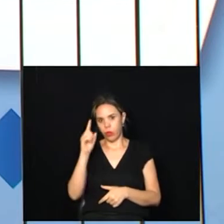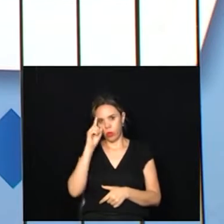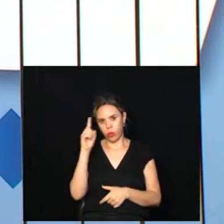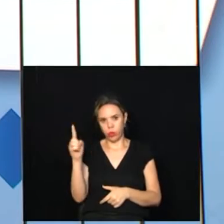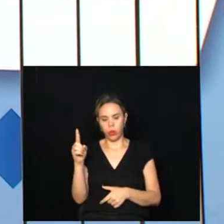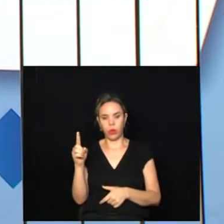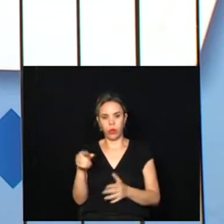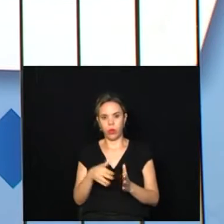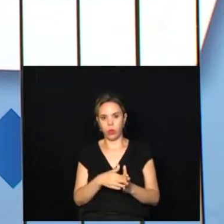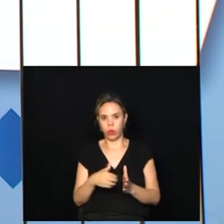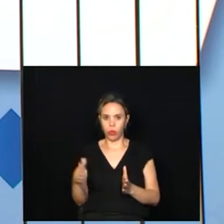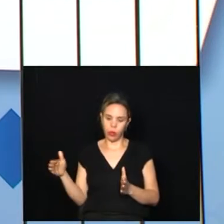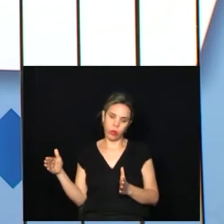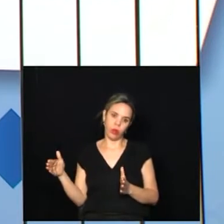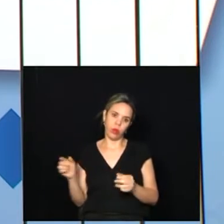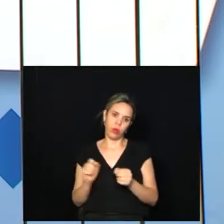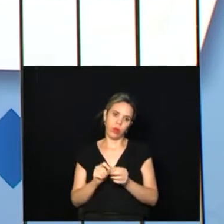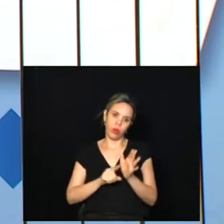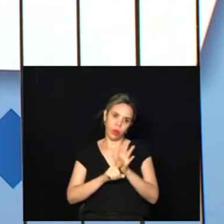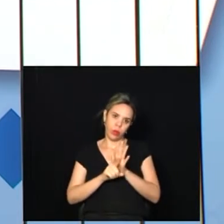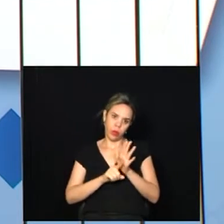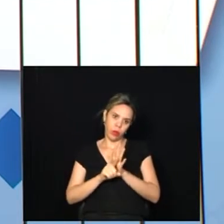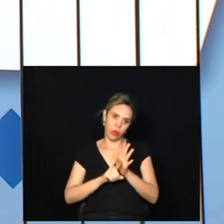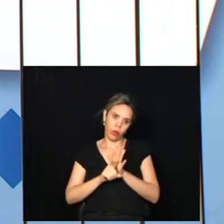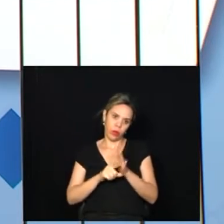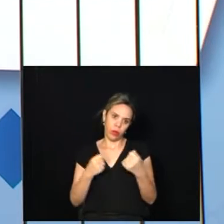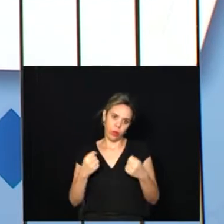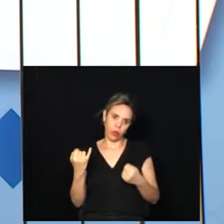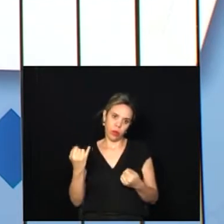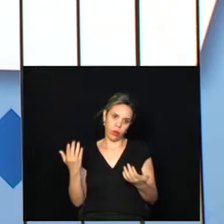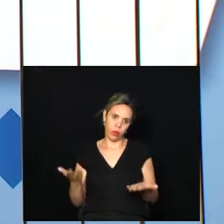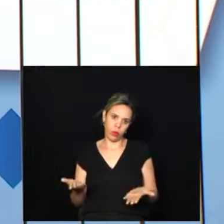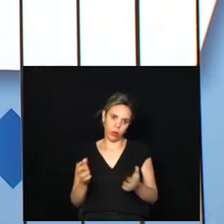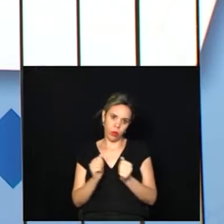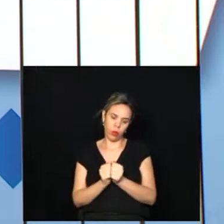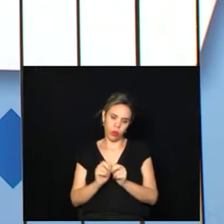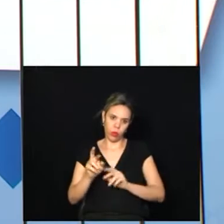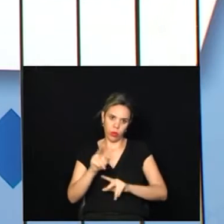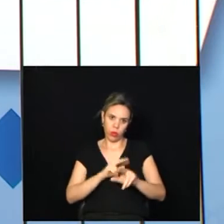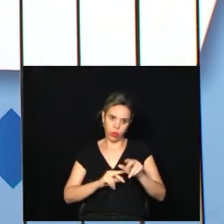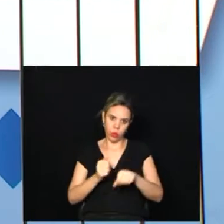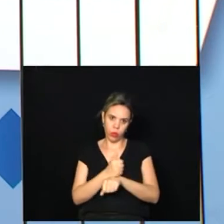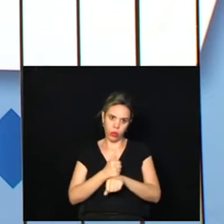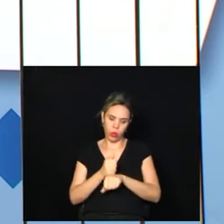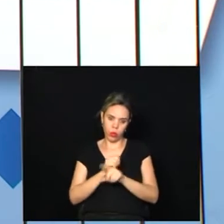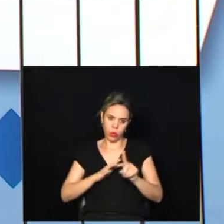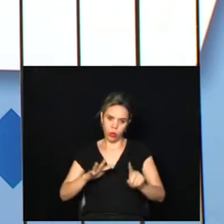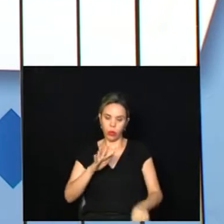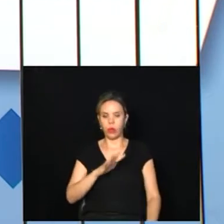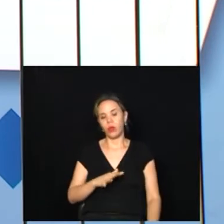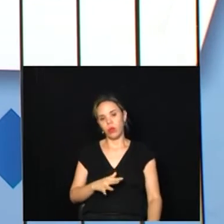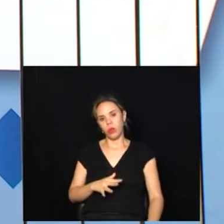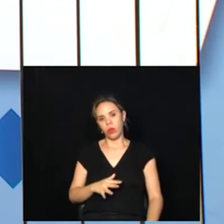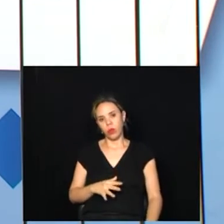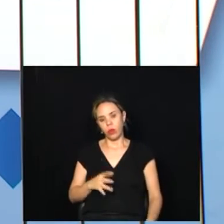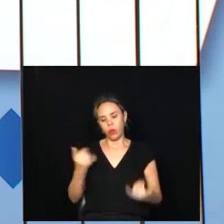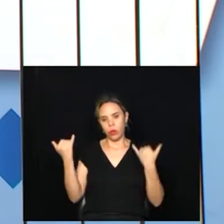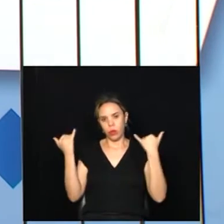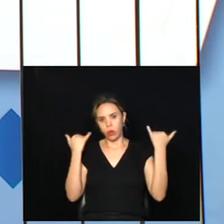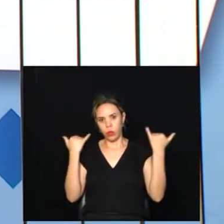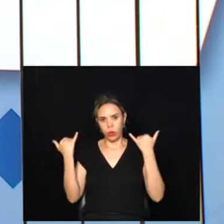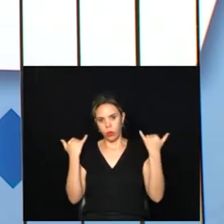e, neste período, faça levantamentos necessários junto aos diferentes segmentos da sociedade, ouvindo